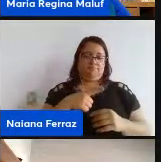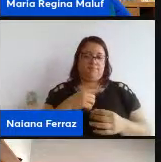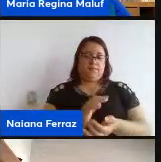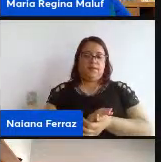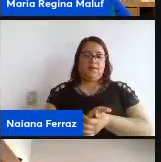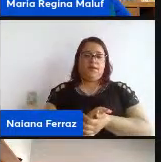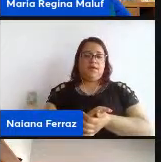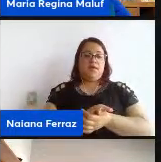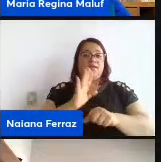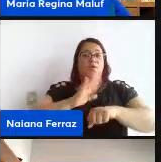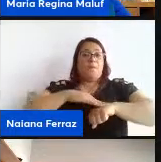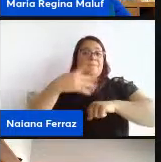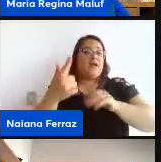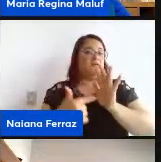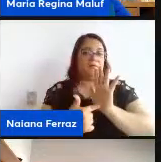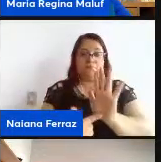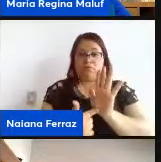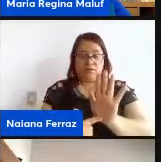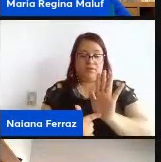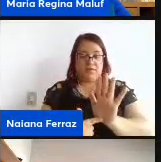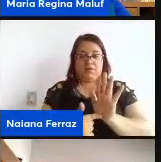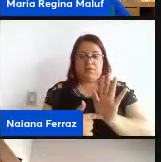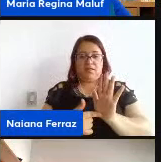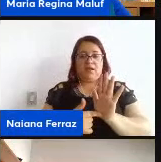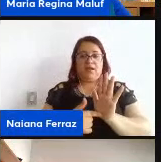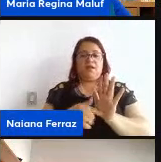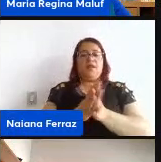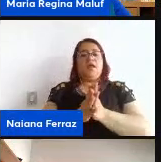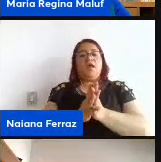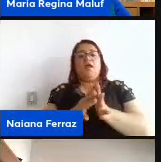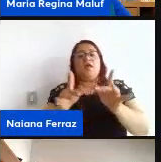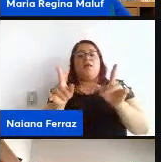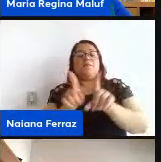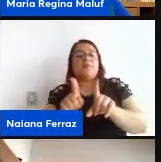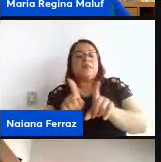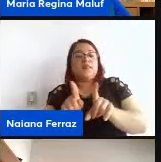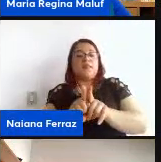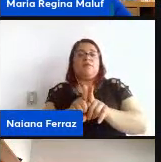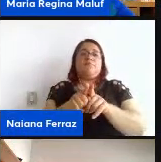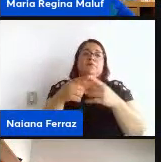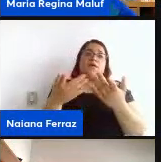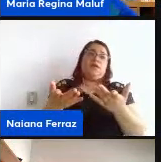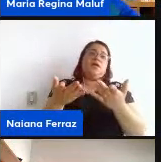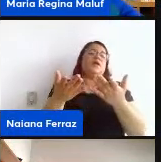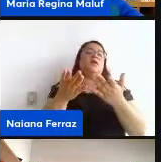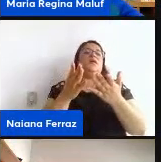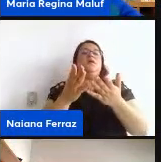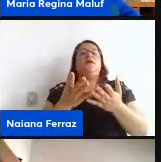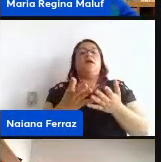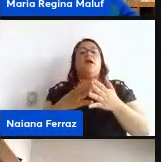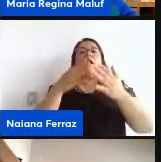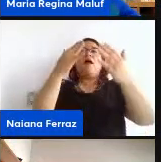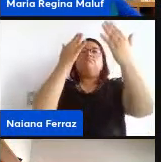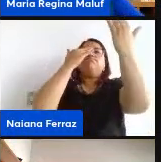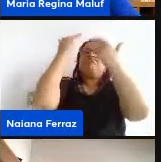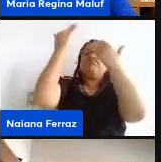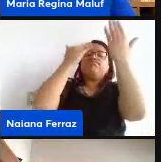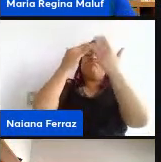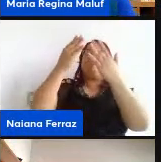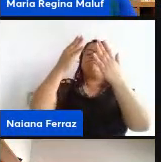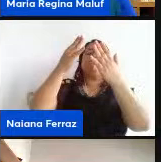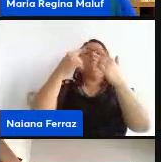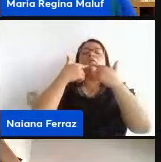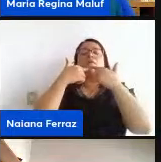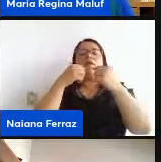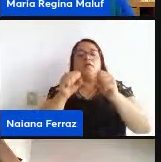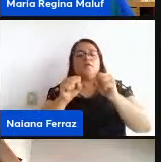desses processos, o que poderia ser feito no âmbito de uma psicologia da linguagem, por exemplo, A psicolinguística, eu vou chamar